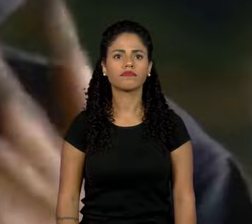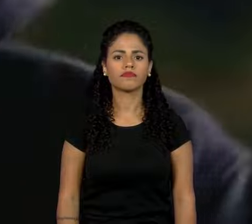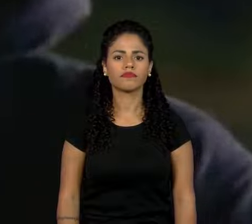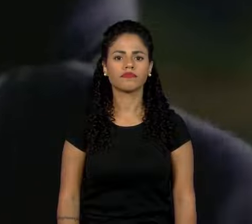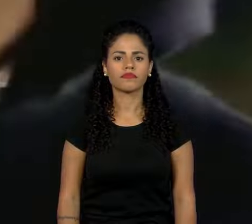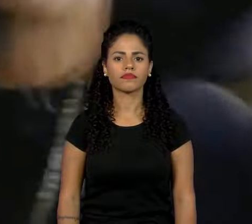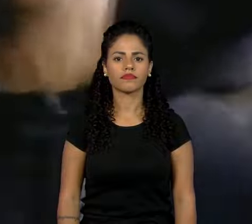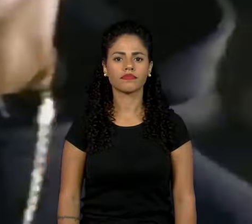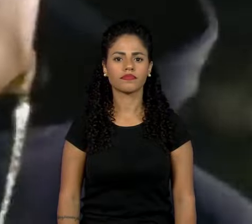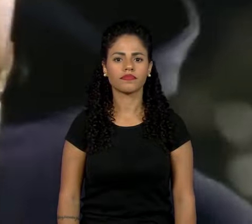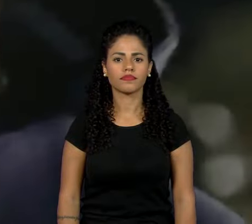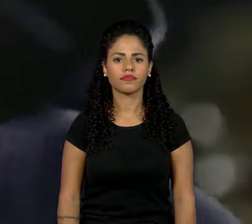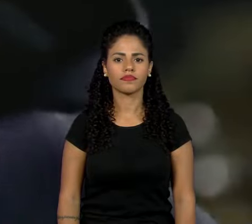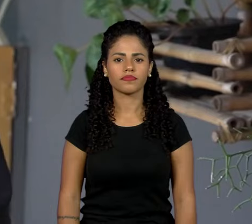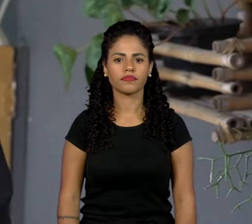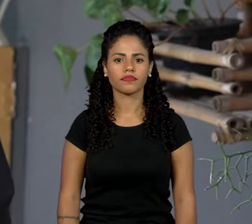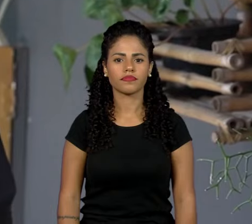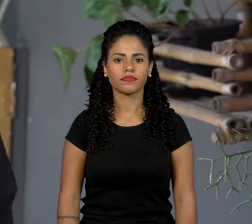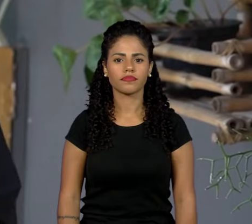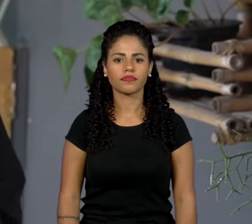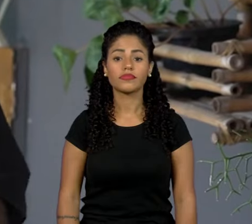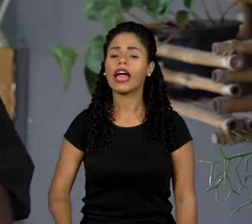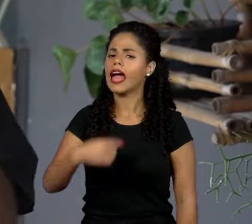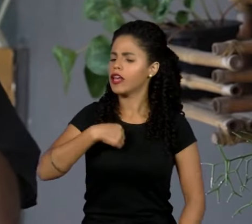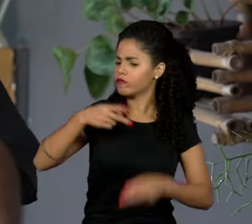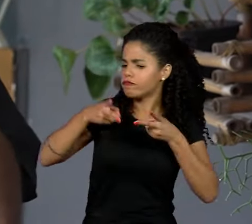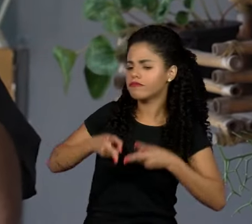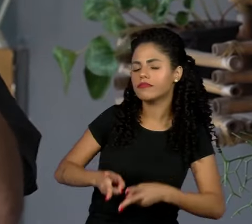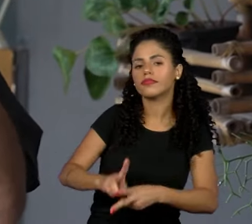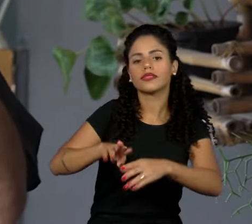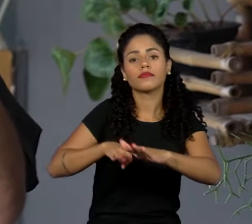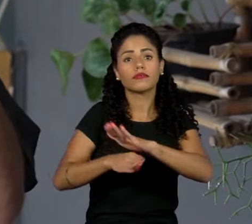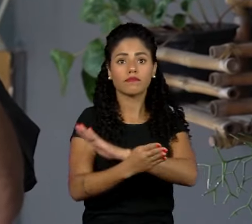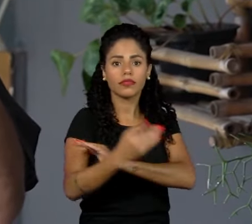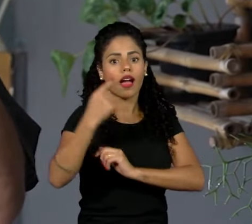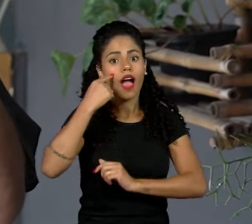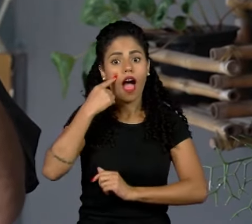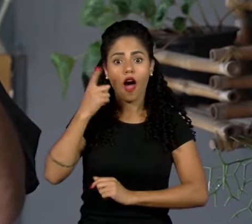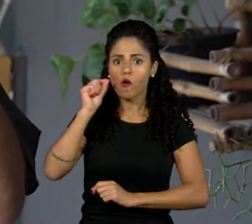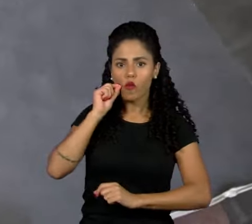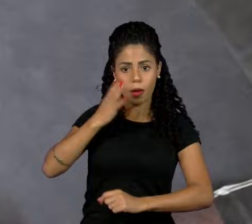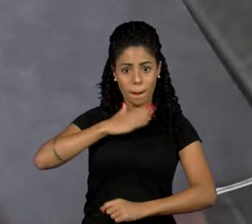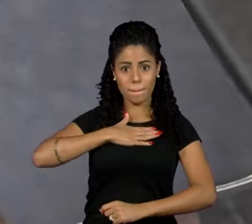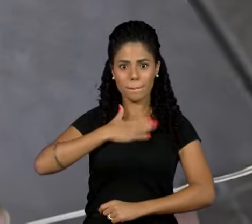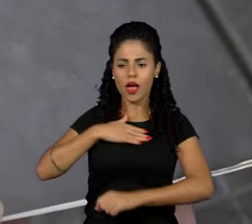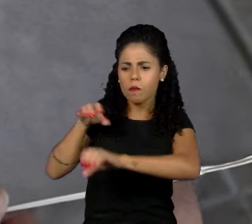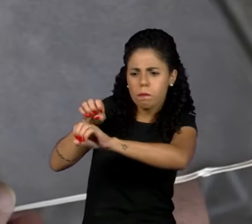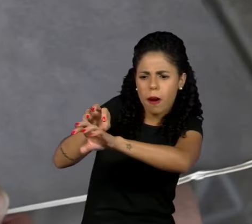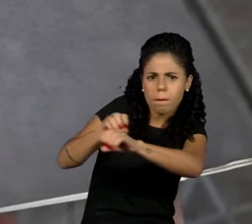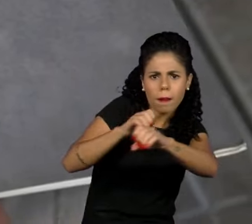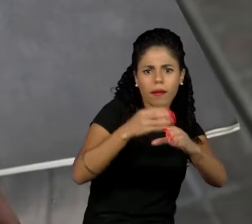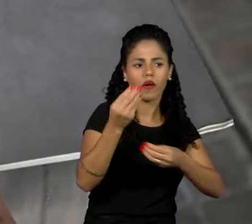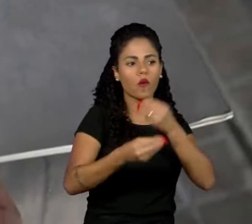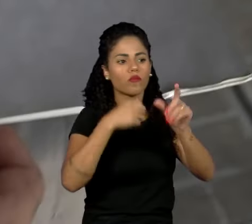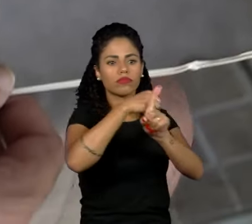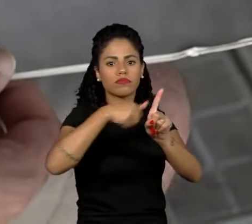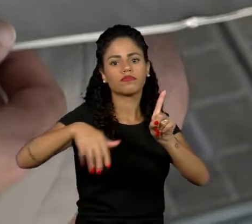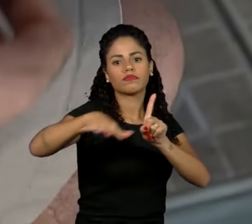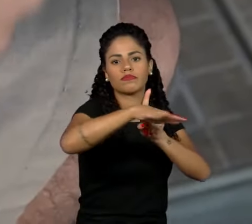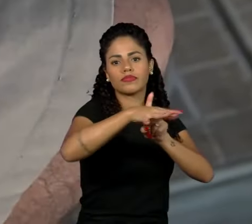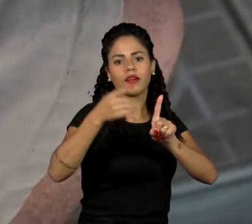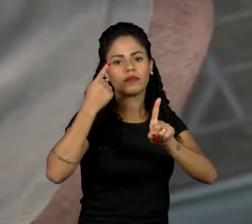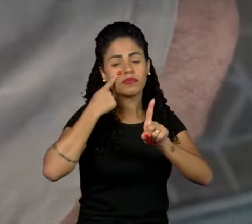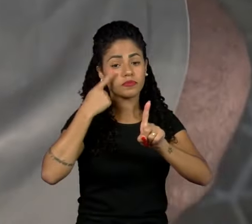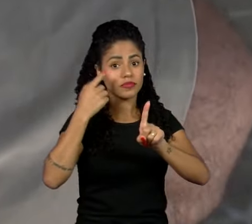logo um bright, que tal, tá bom? Eu costumo falar que o Sobrevivendo no Inferno, ele foi minha aula de ciência social, né? Eu sou de 91, então